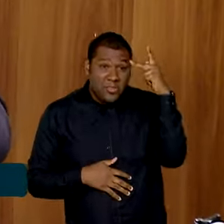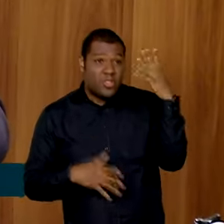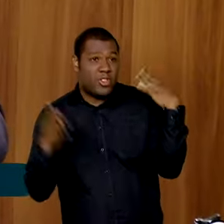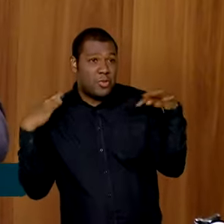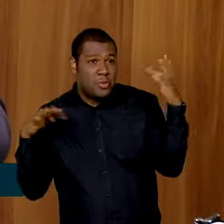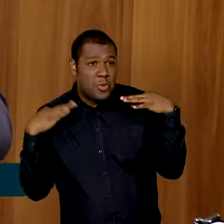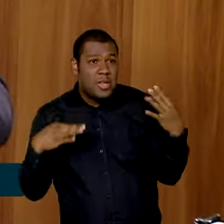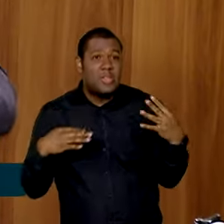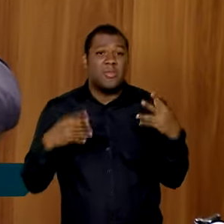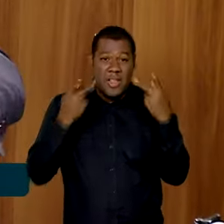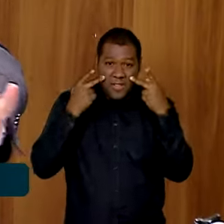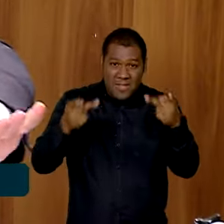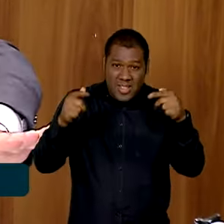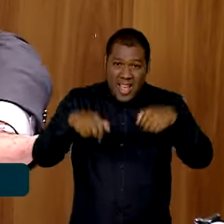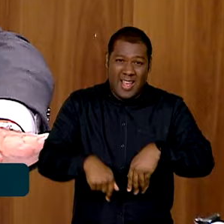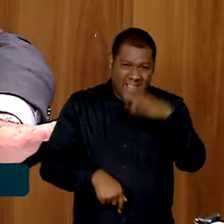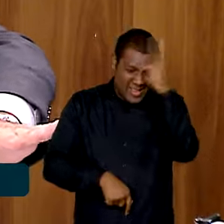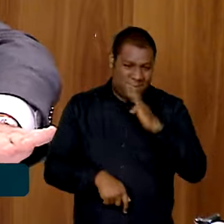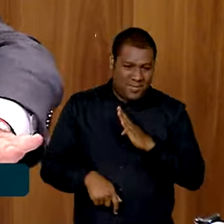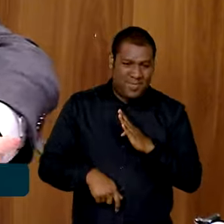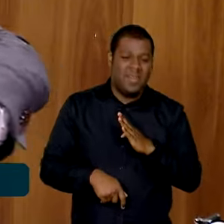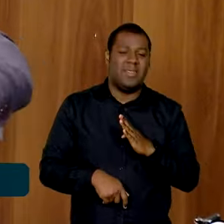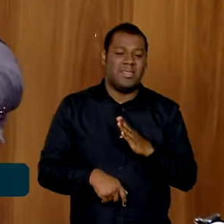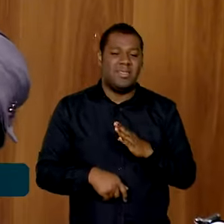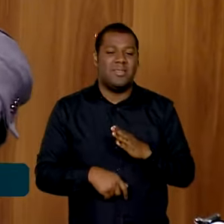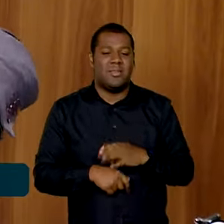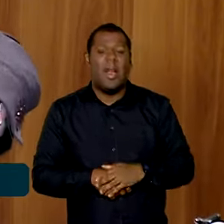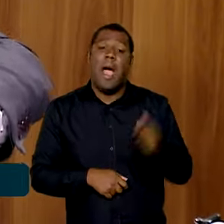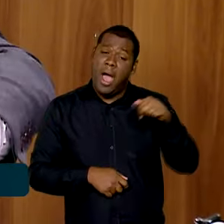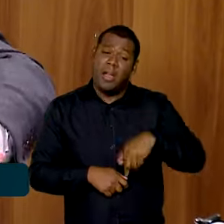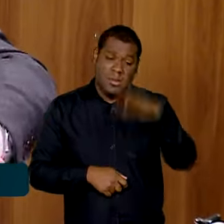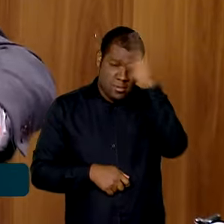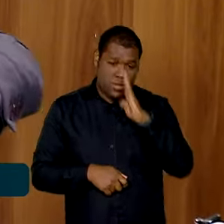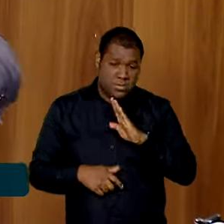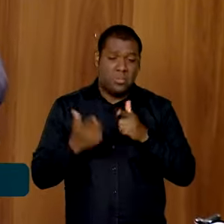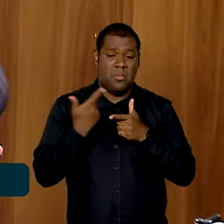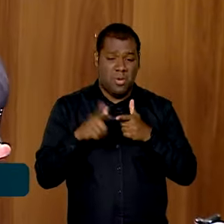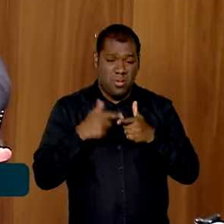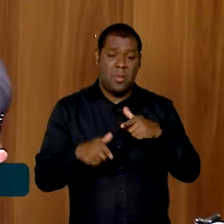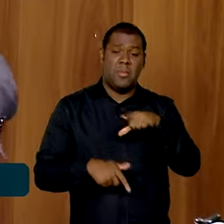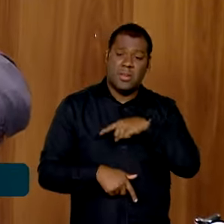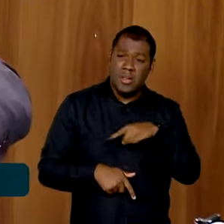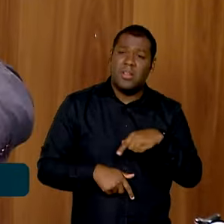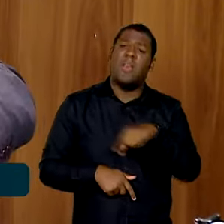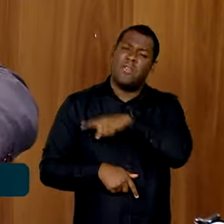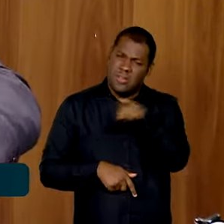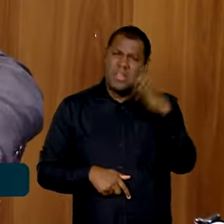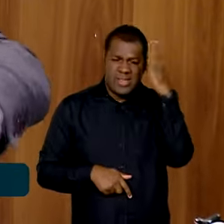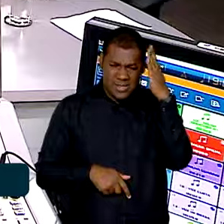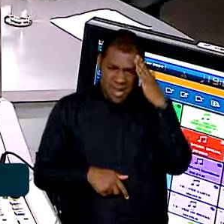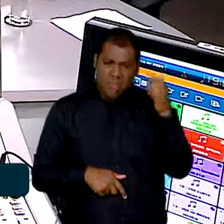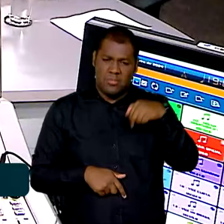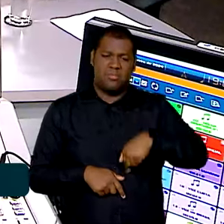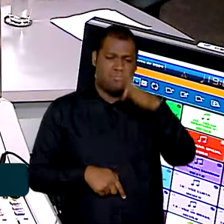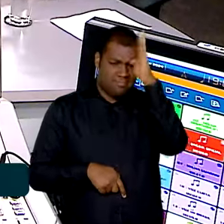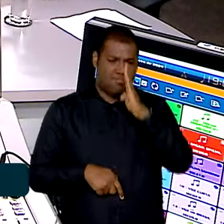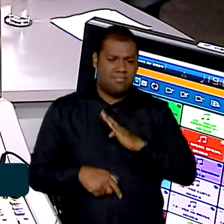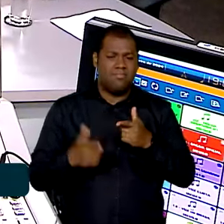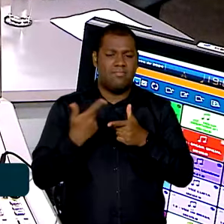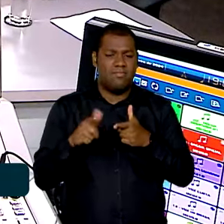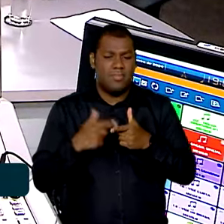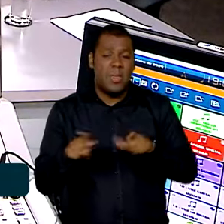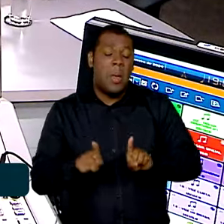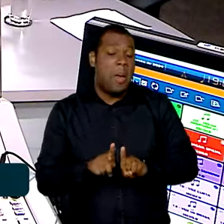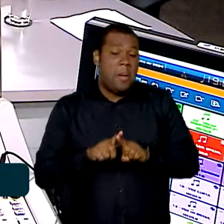visita o Brasil, eu não estou dizendo que a gente não tenha problema. Nós temos, e nós que vivemos aqui sabemos quais são os problemas que nós temos. Mas